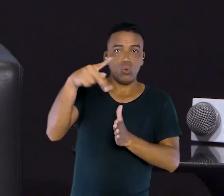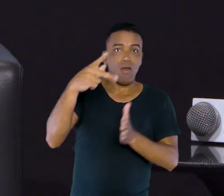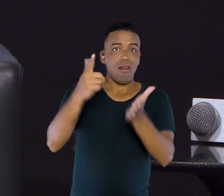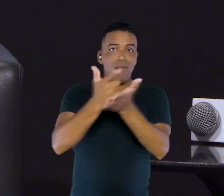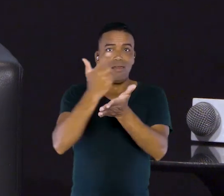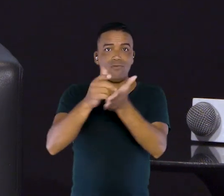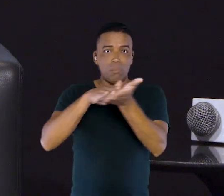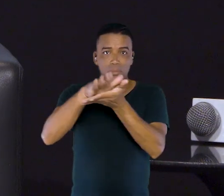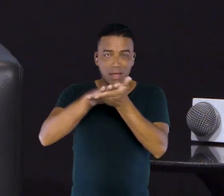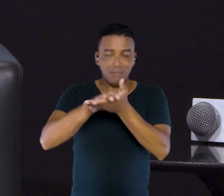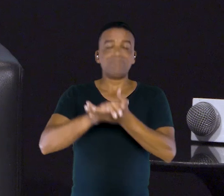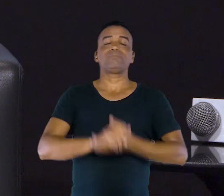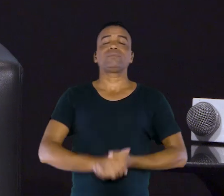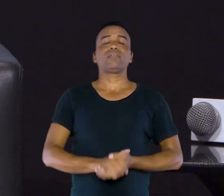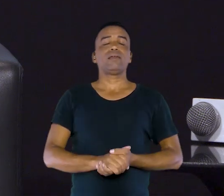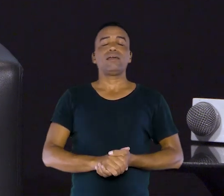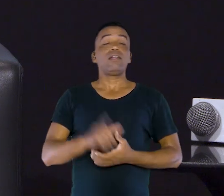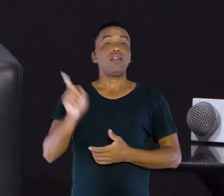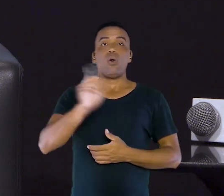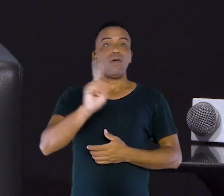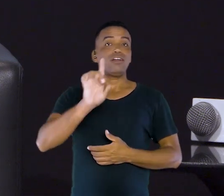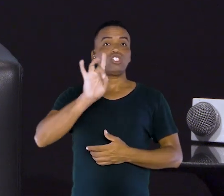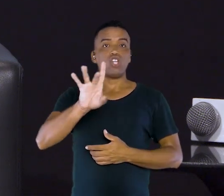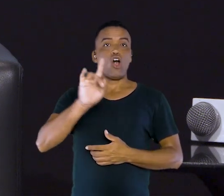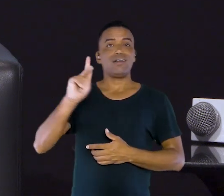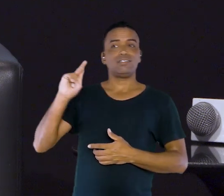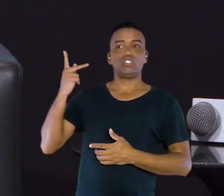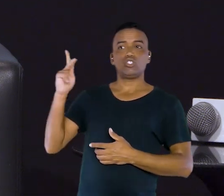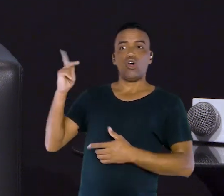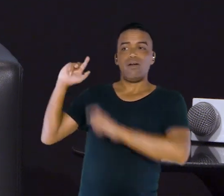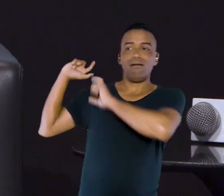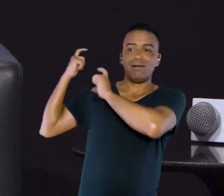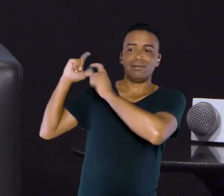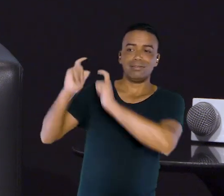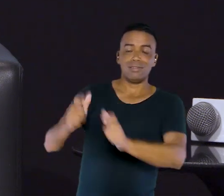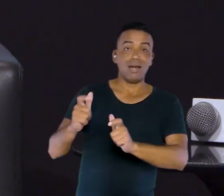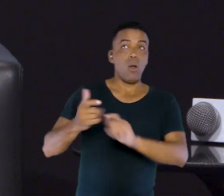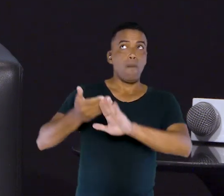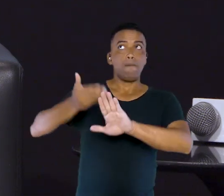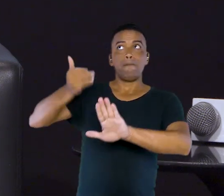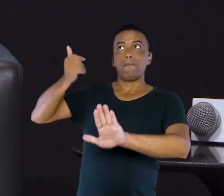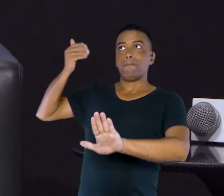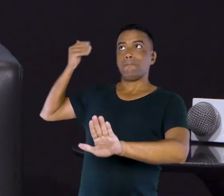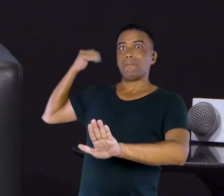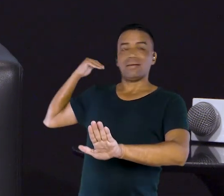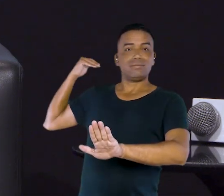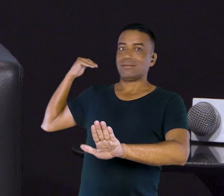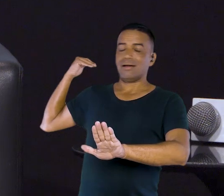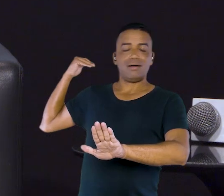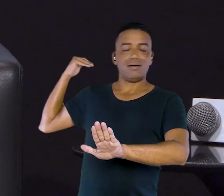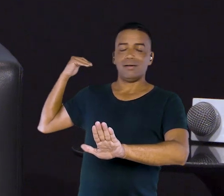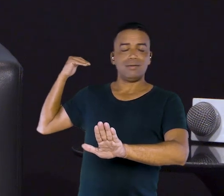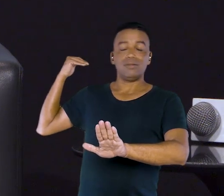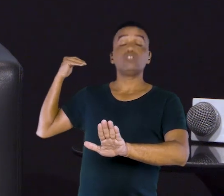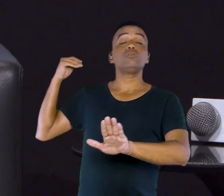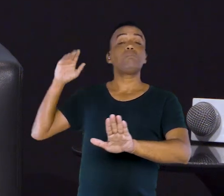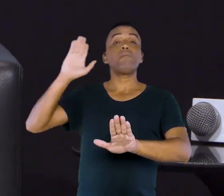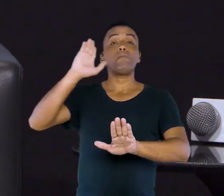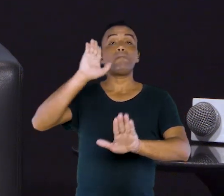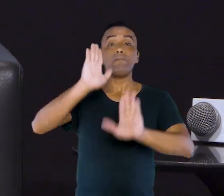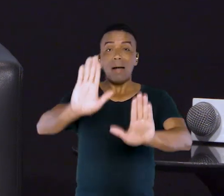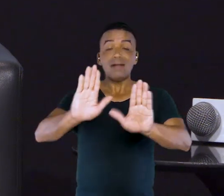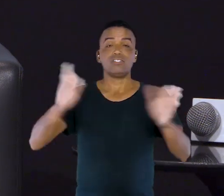né? De que essa não é apenas a história dos nossos ancestrais como algo do passado, mas algo